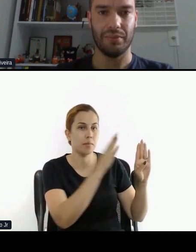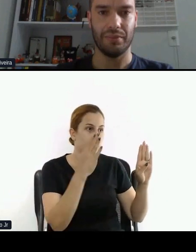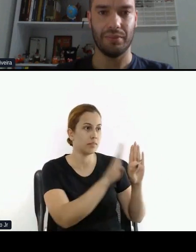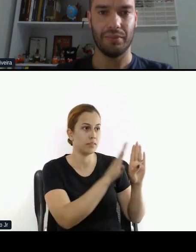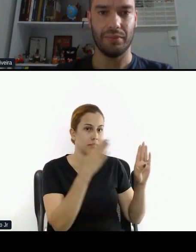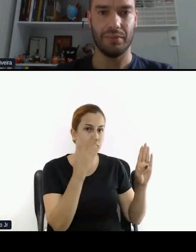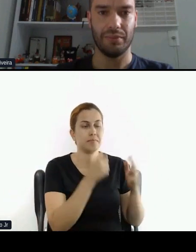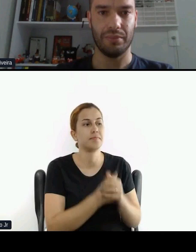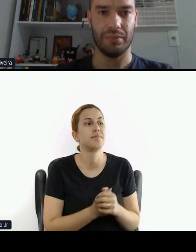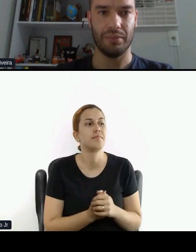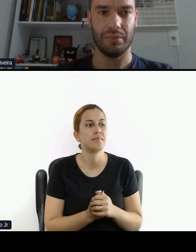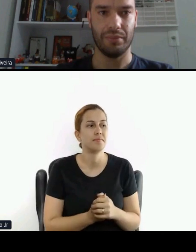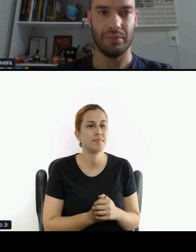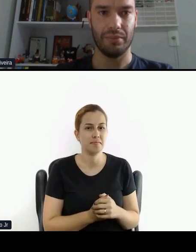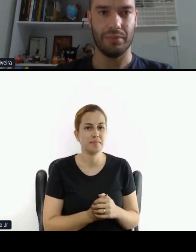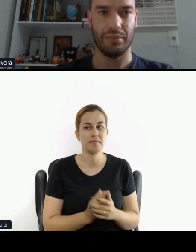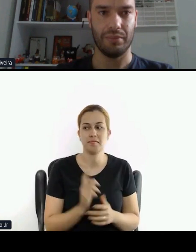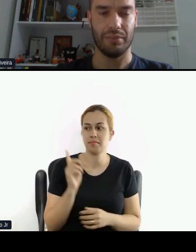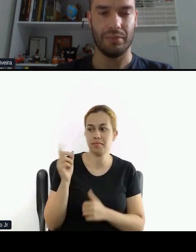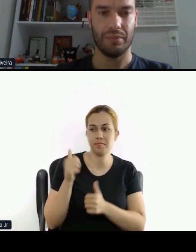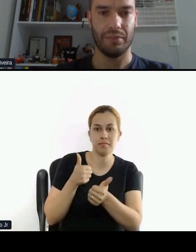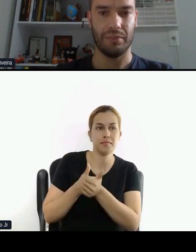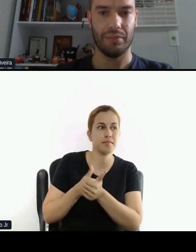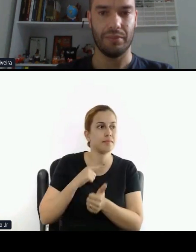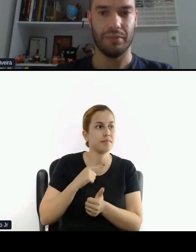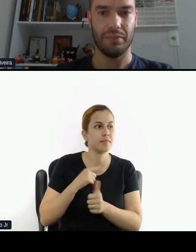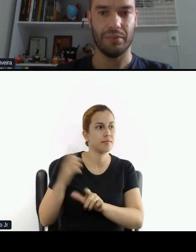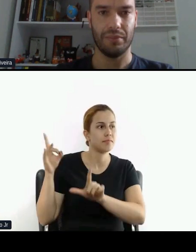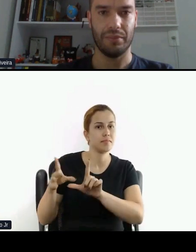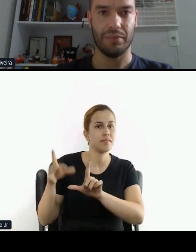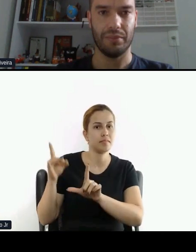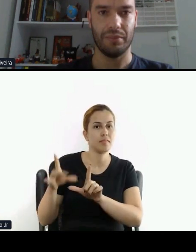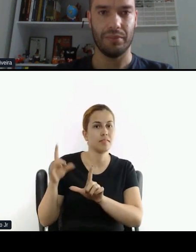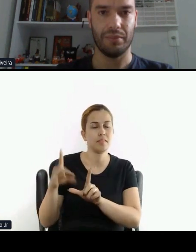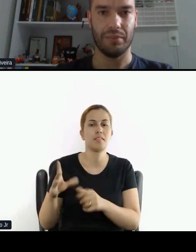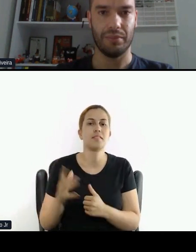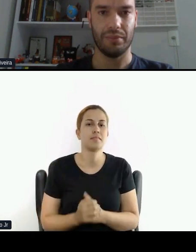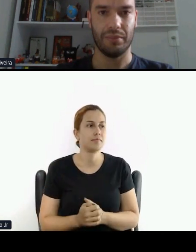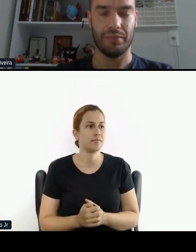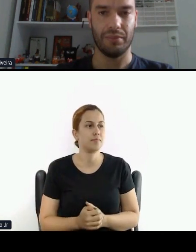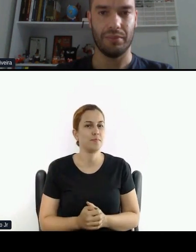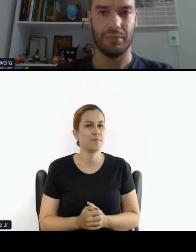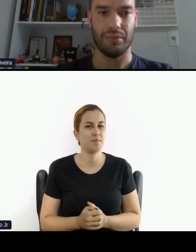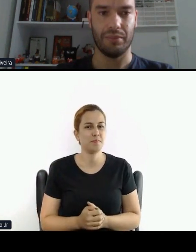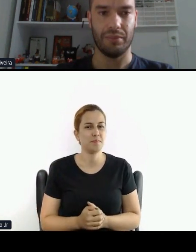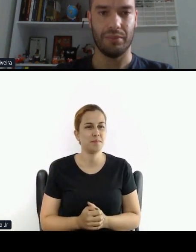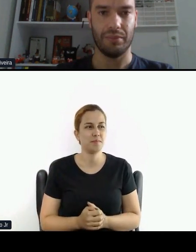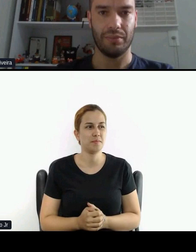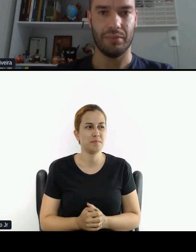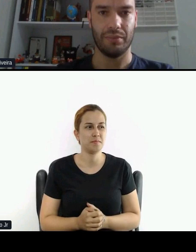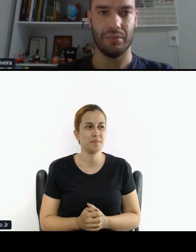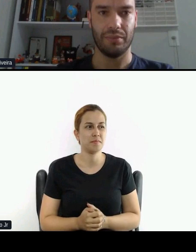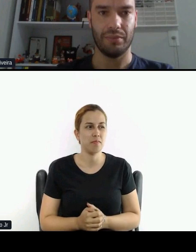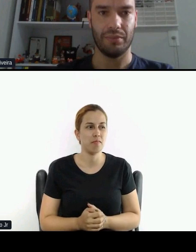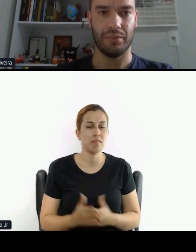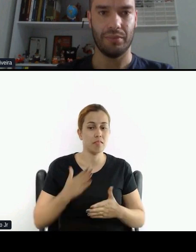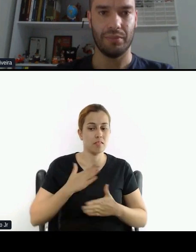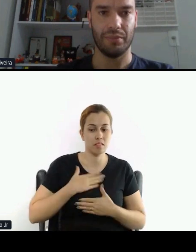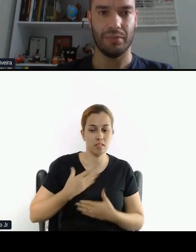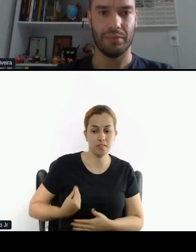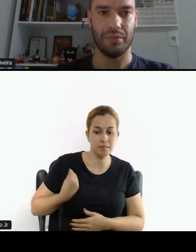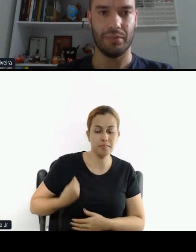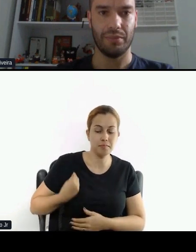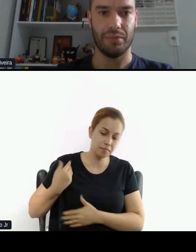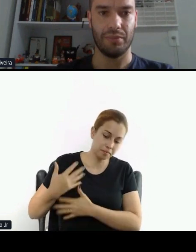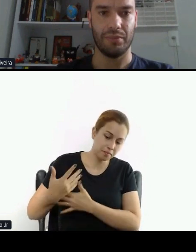tem um vidro aqui, um espelho, tá? Então, geralmente minha descrição, um pouquinho da minha experiência, minha trajetória é